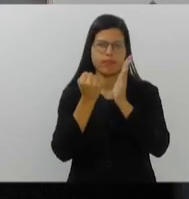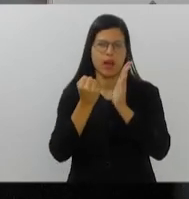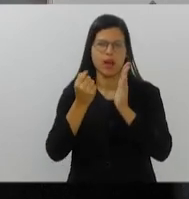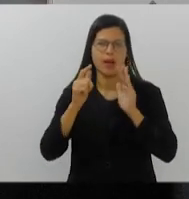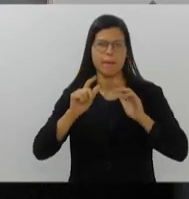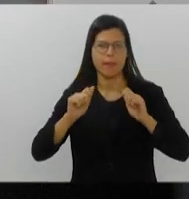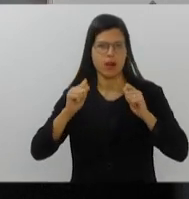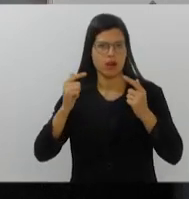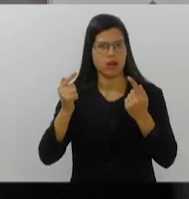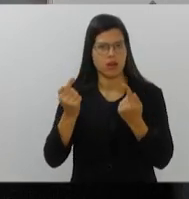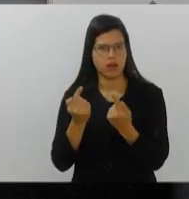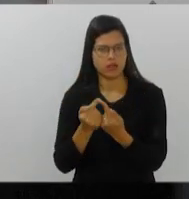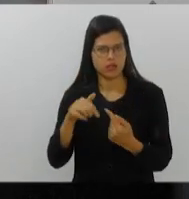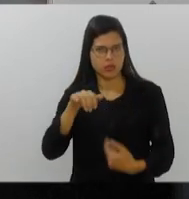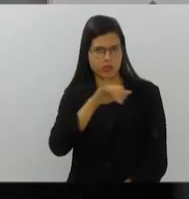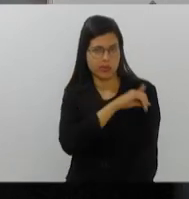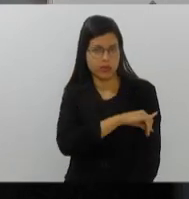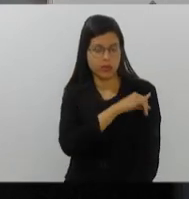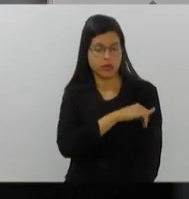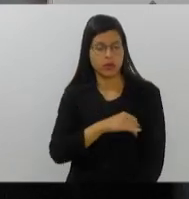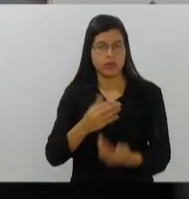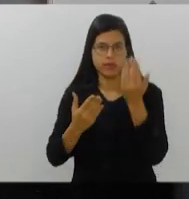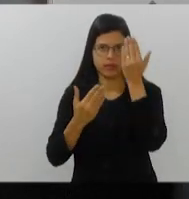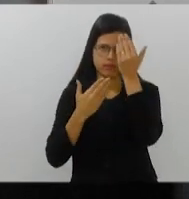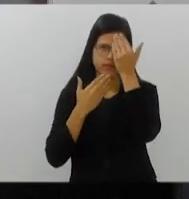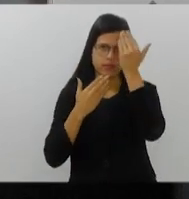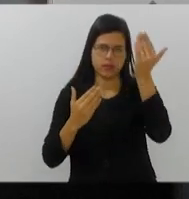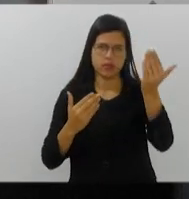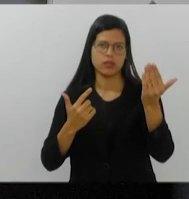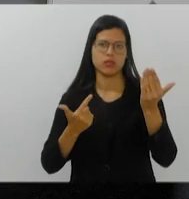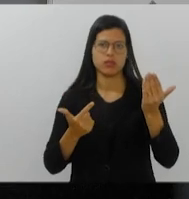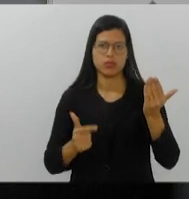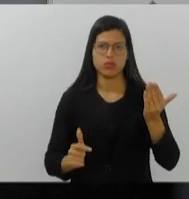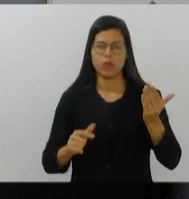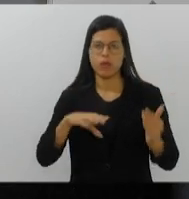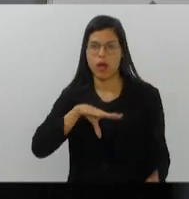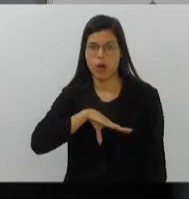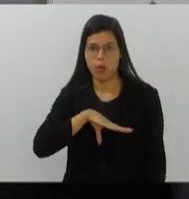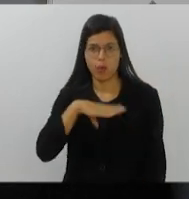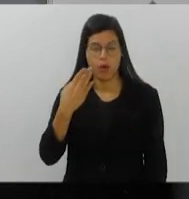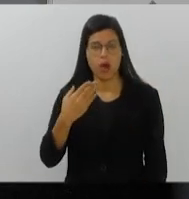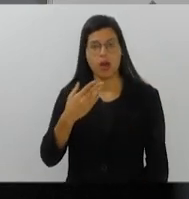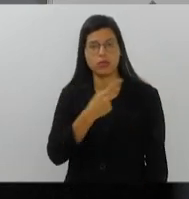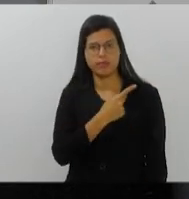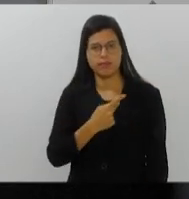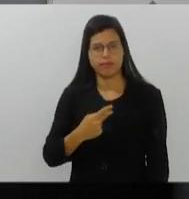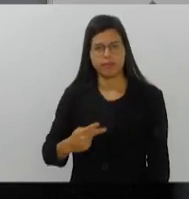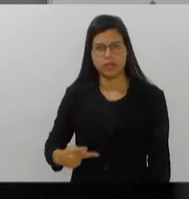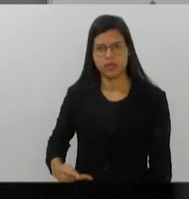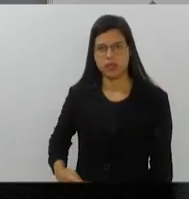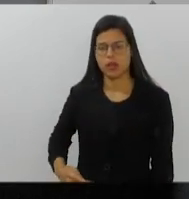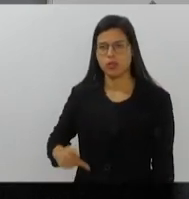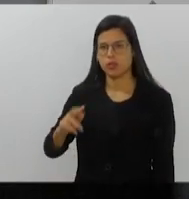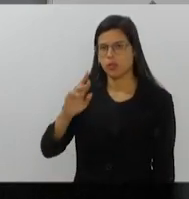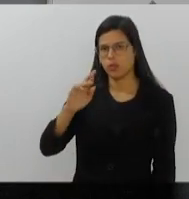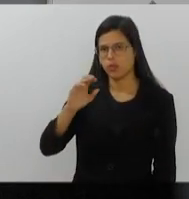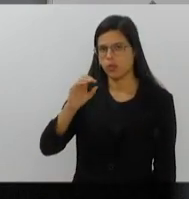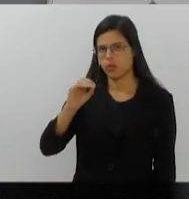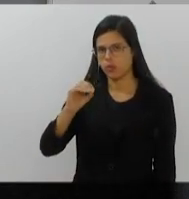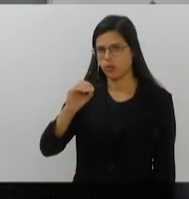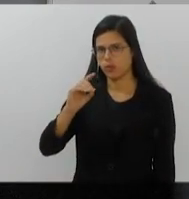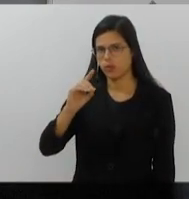do Rio de Janeiro. Então, a quem eu agradeço mais uma vez a coragem do nosso presidente, Rodrigo Bacelar, que